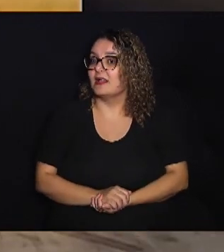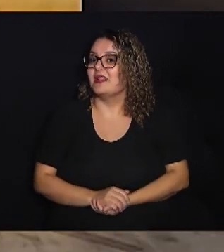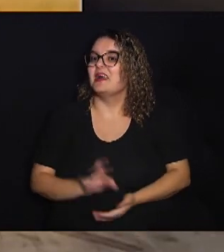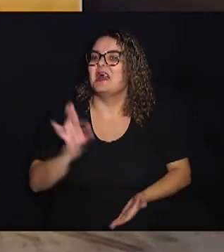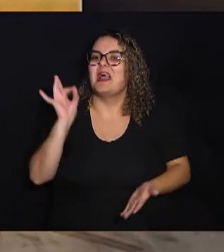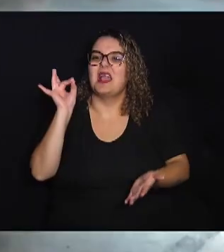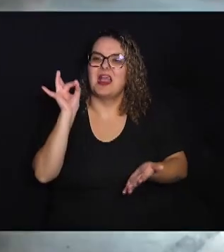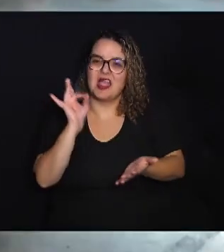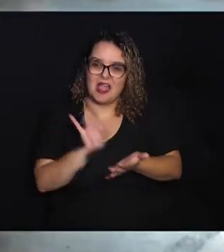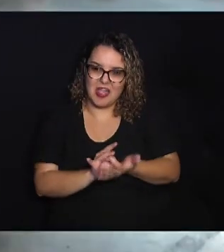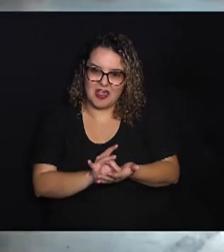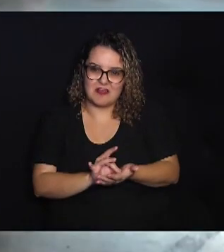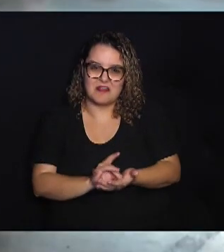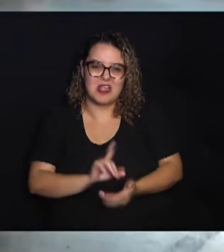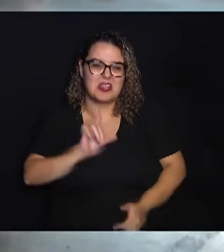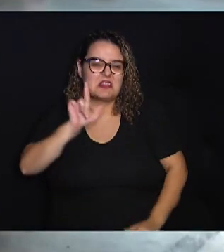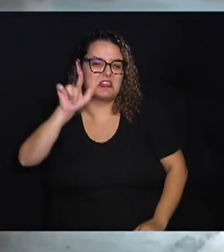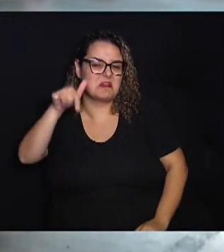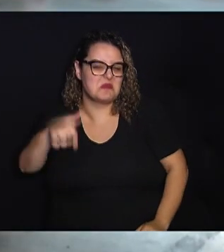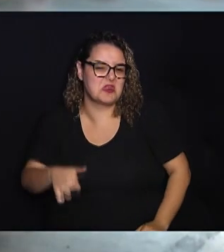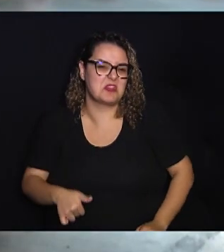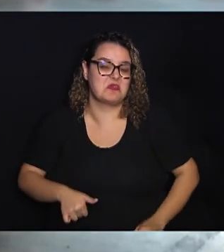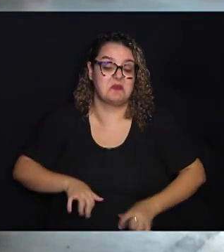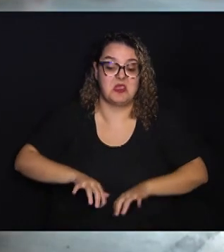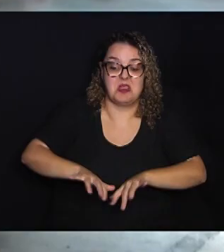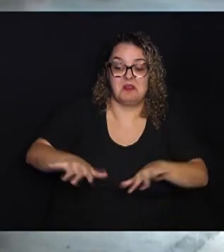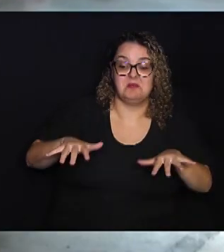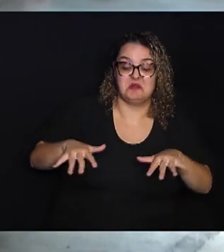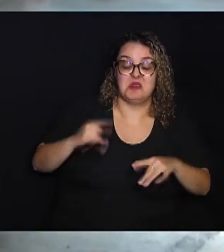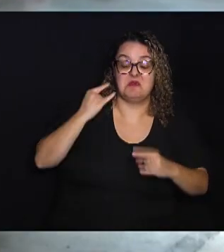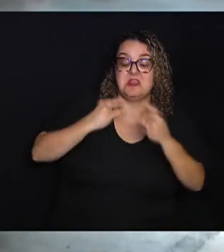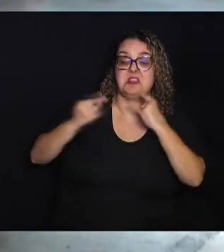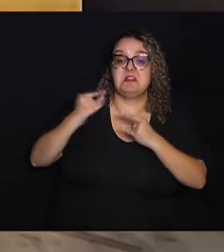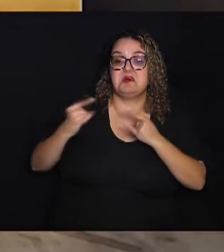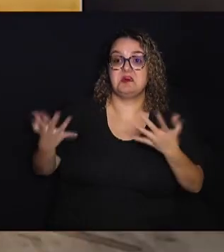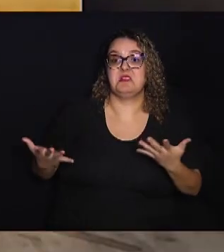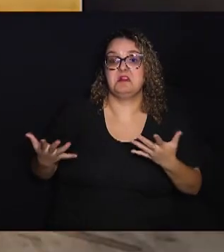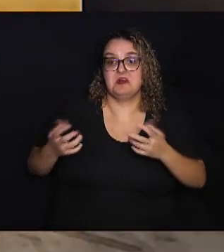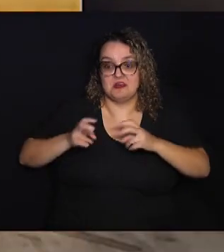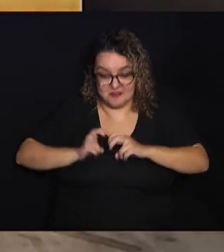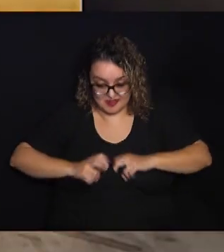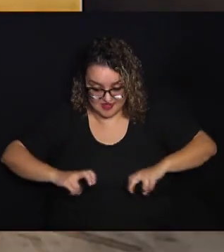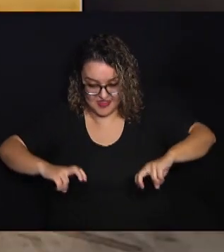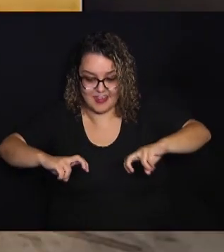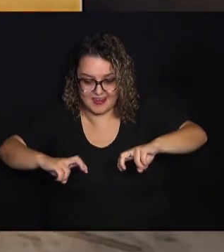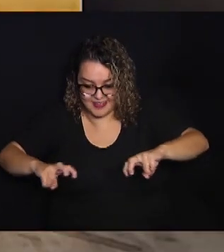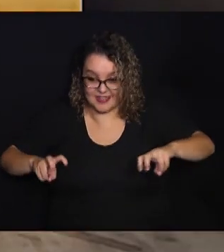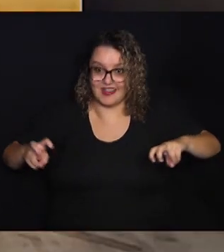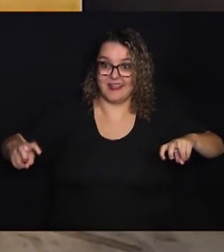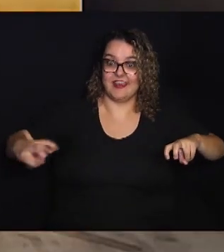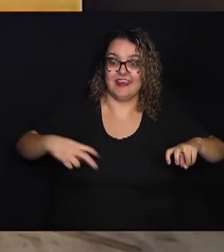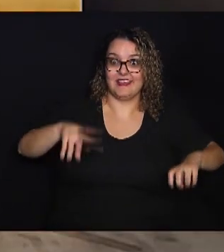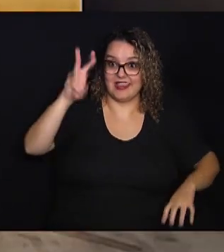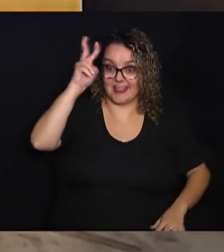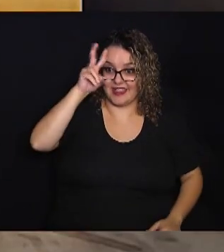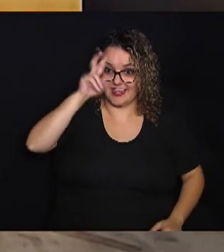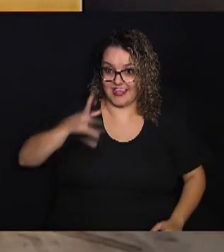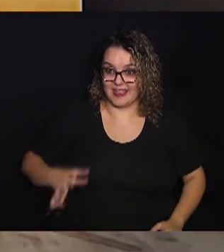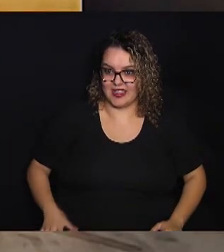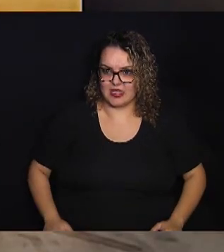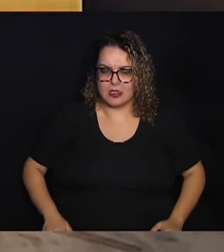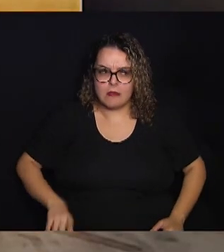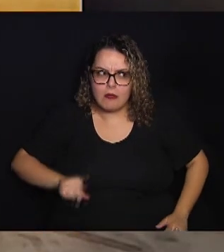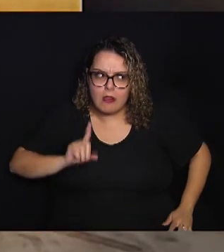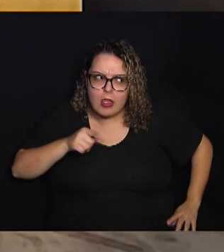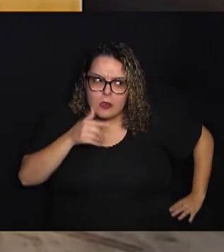Depois de tomar coiada, a turma fica inspirada ou abre a roda, que é hora de história.